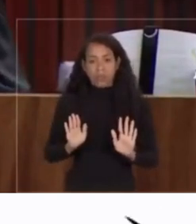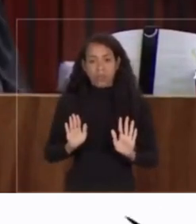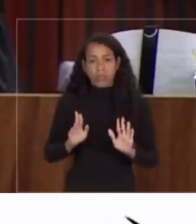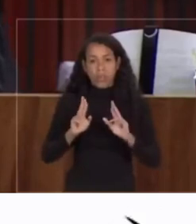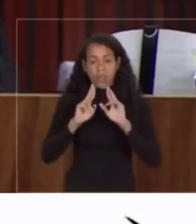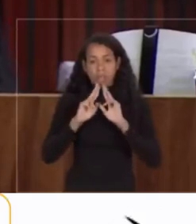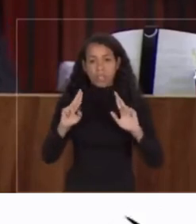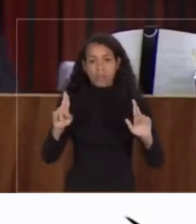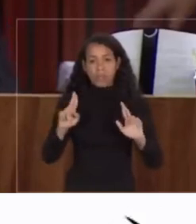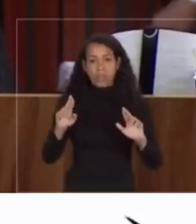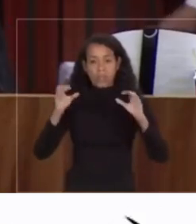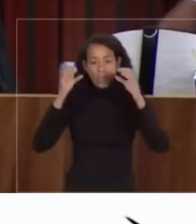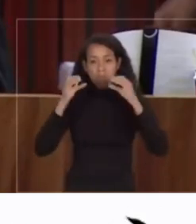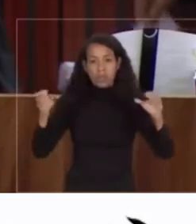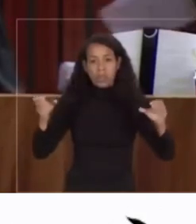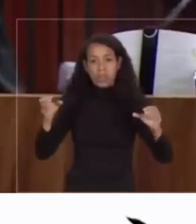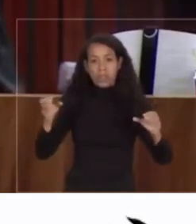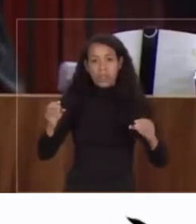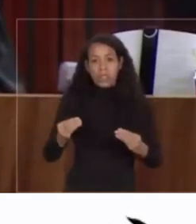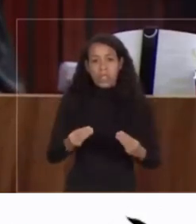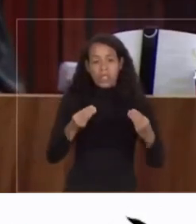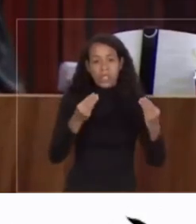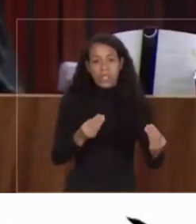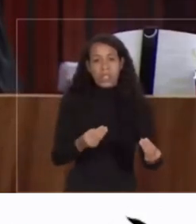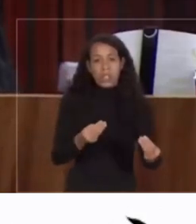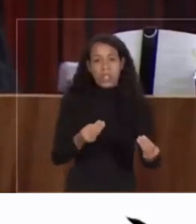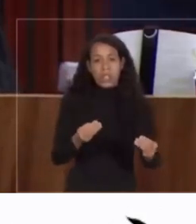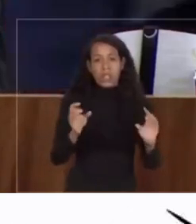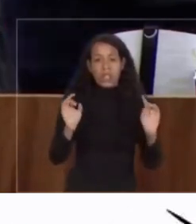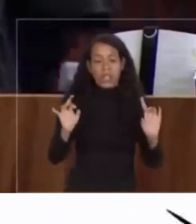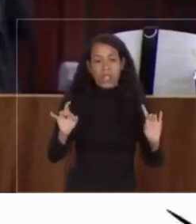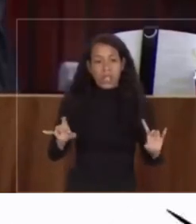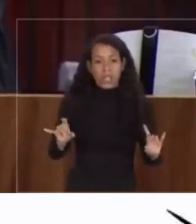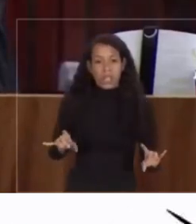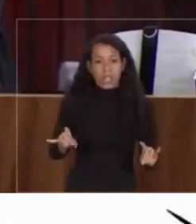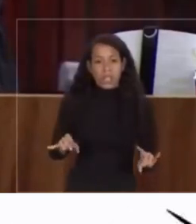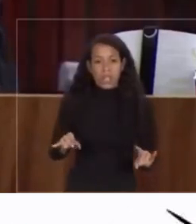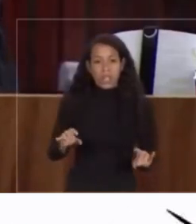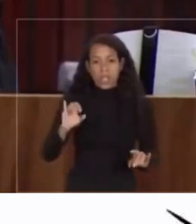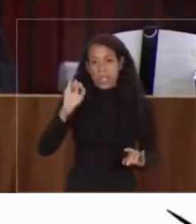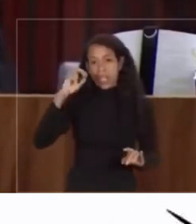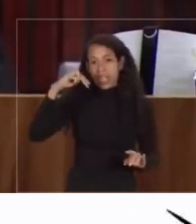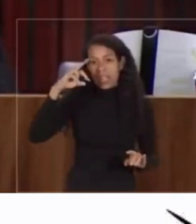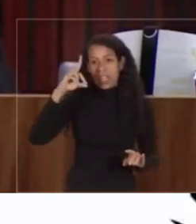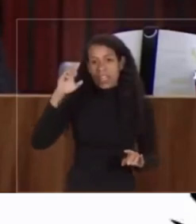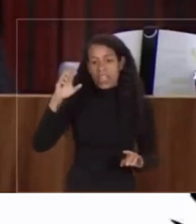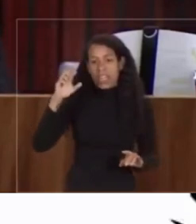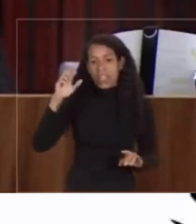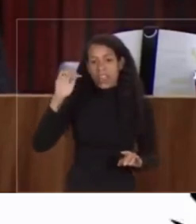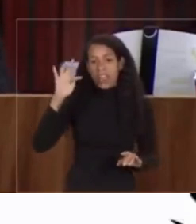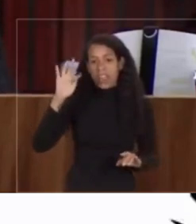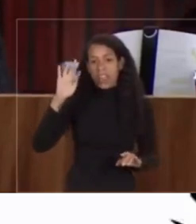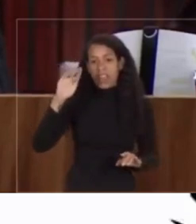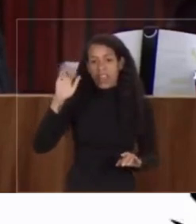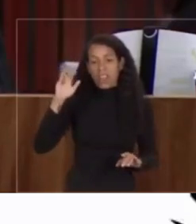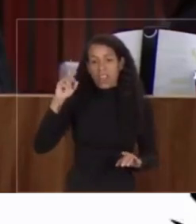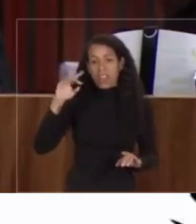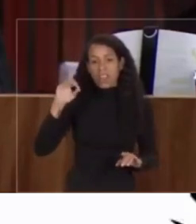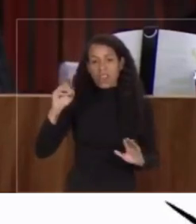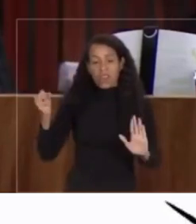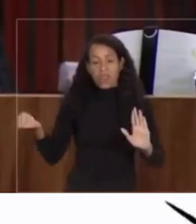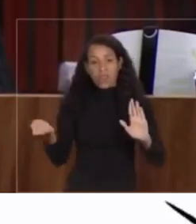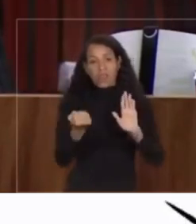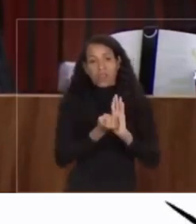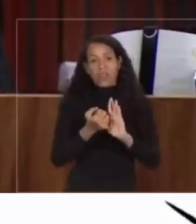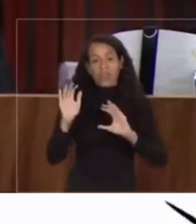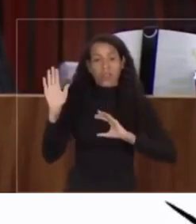Proclamo o resultado. O tribunal, por unanimidade, deu provimento aos recursos ordinários para indeferir o registro de candidatura